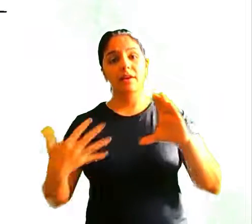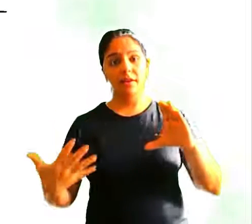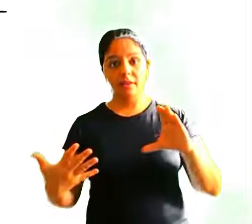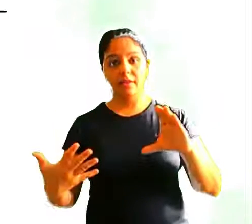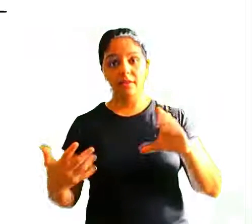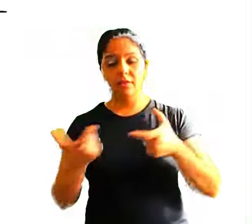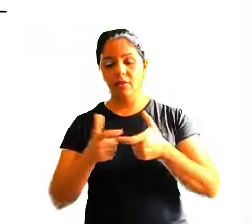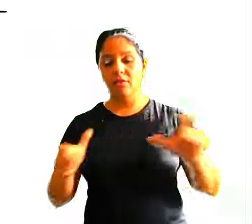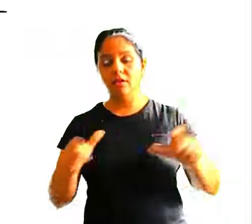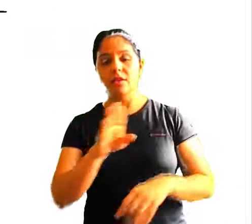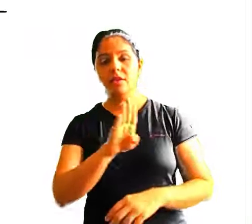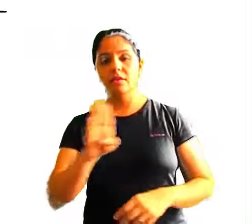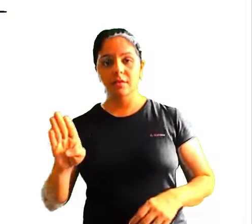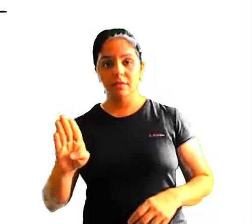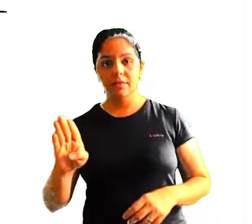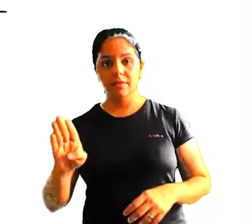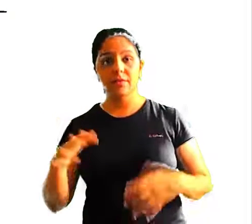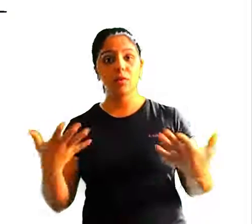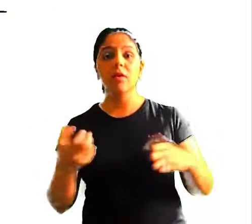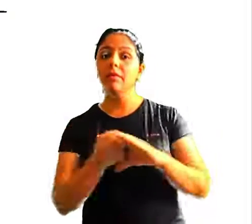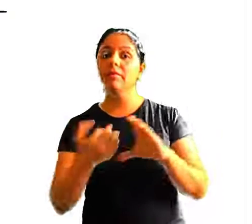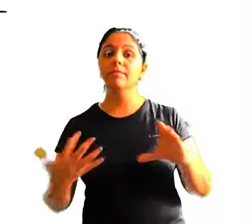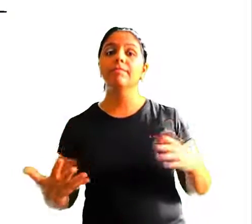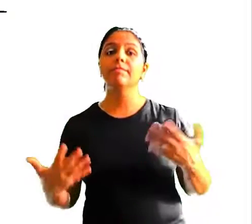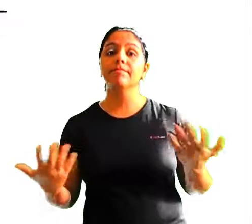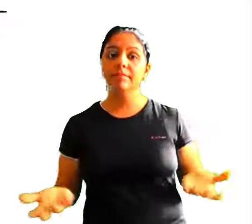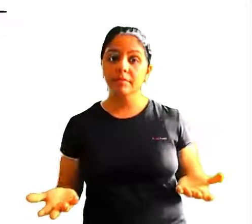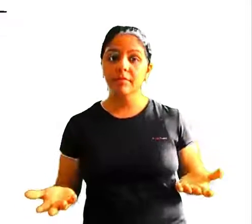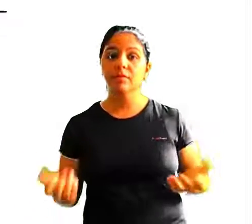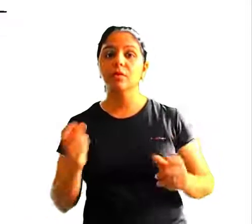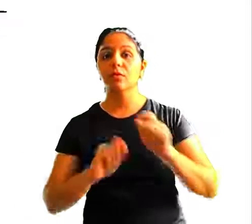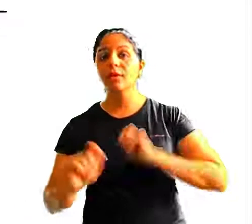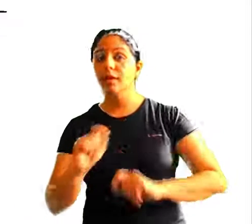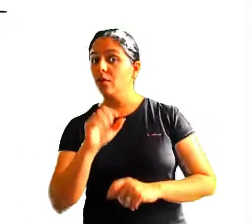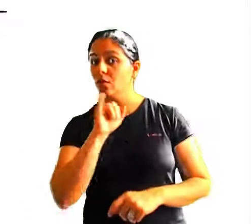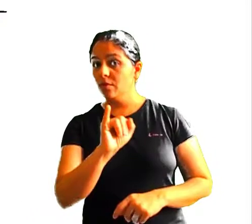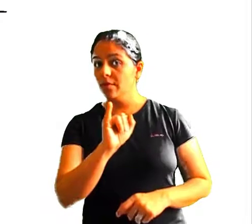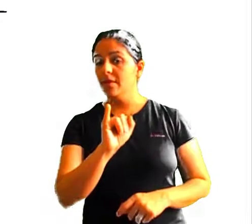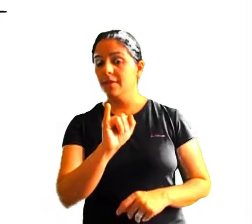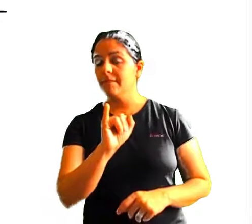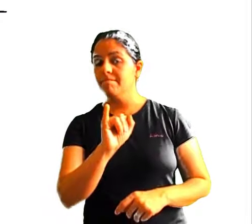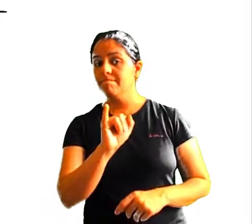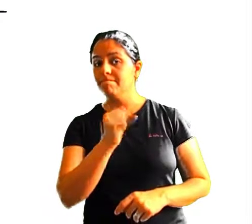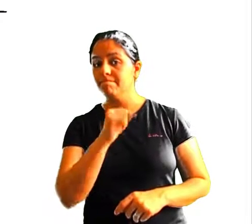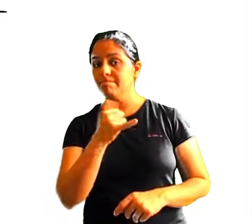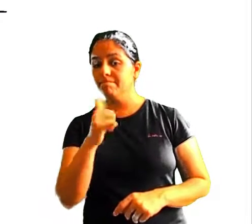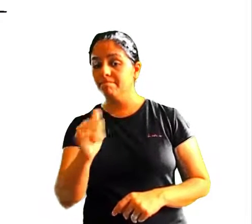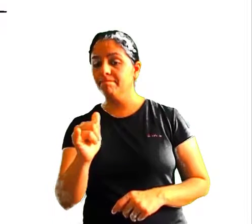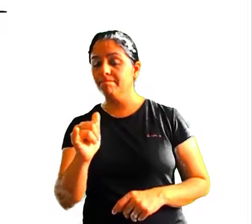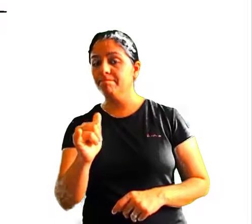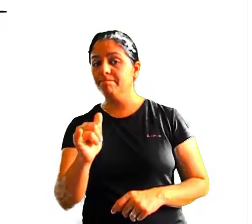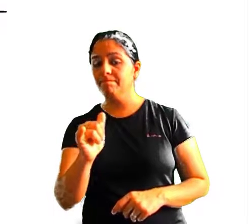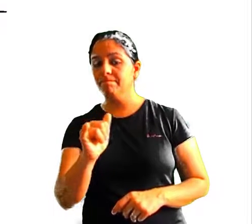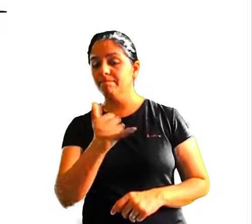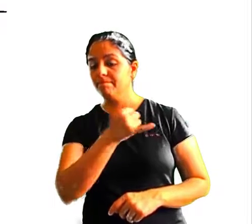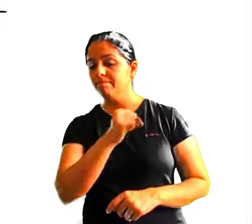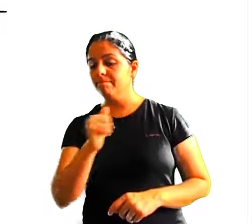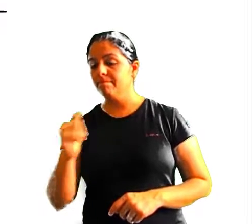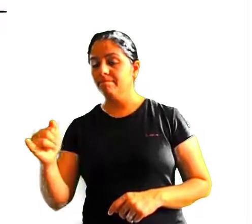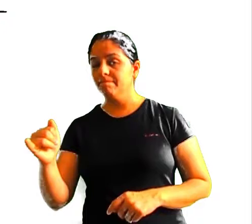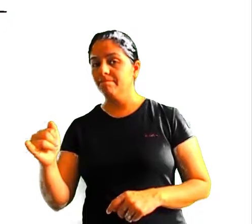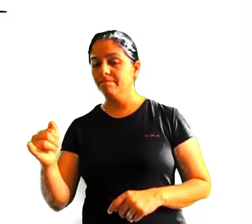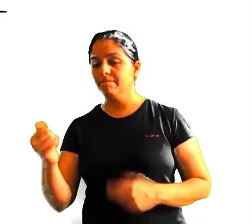esses dois elementos estão em série. Qual que é a característica dos elementos ligados em série?